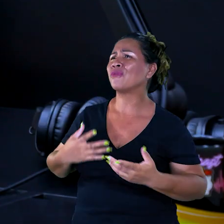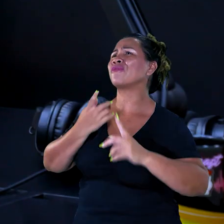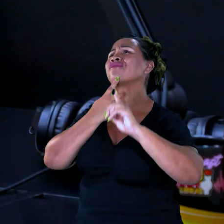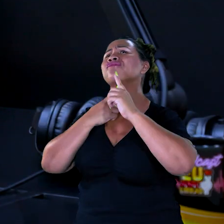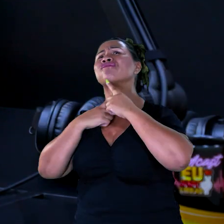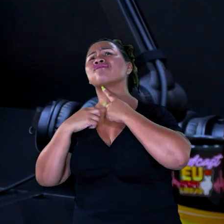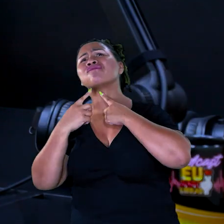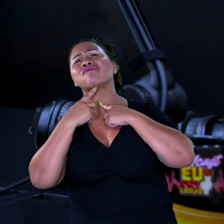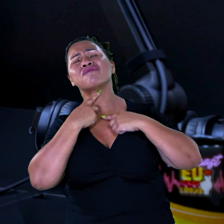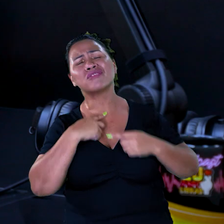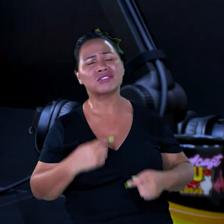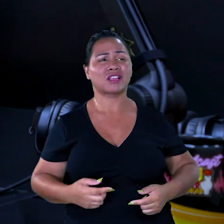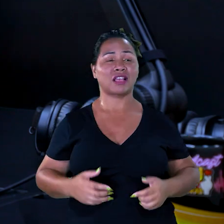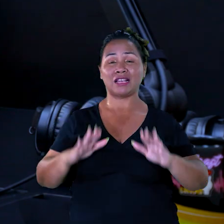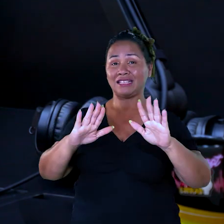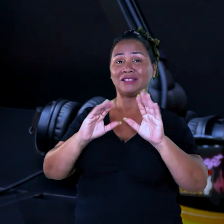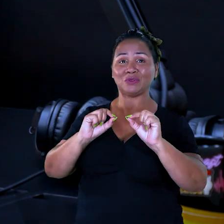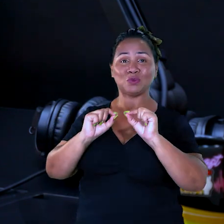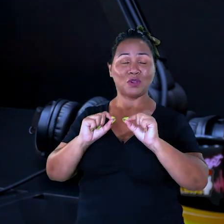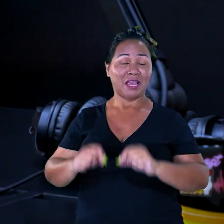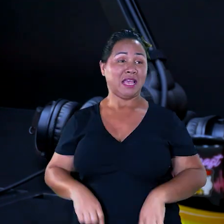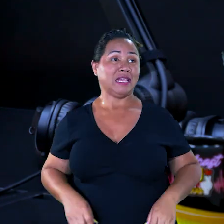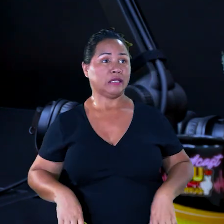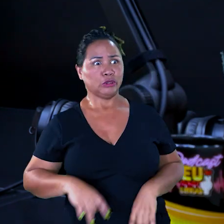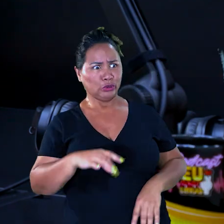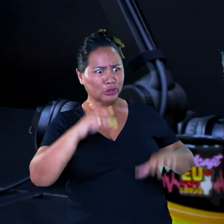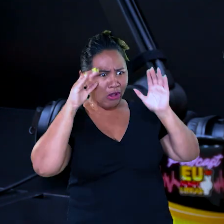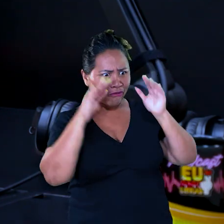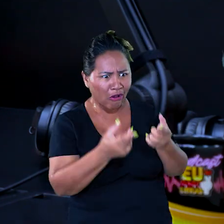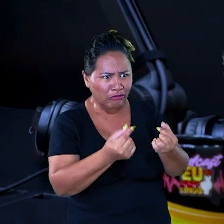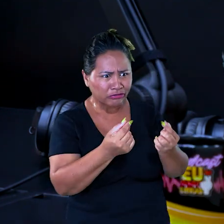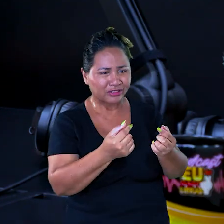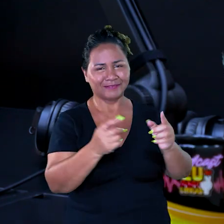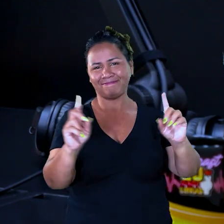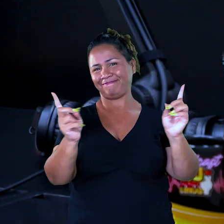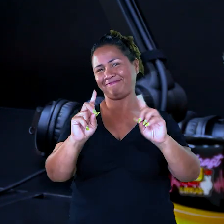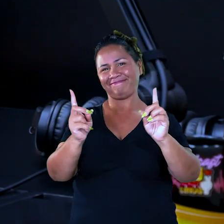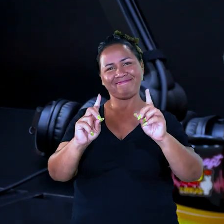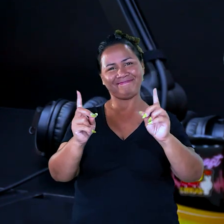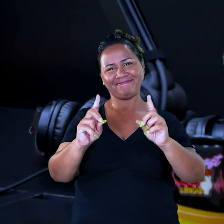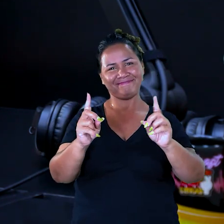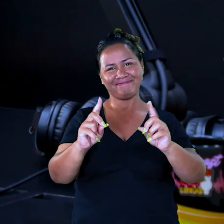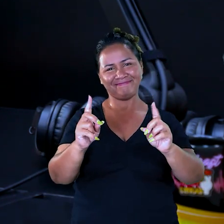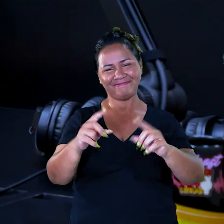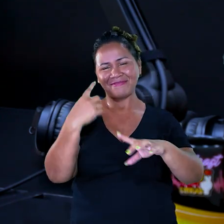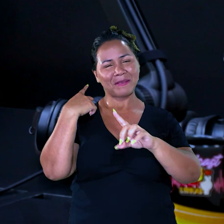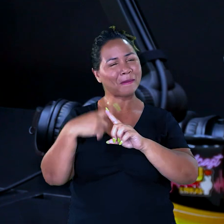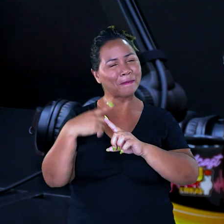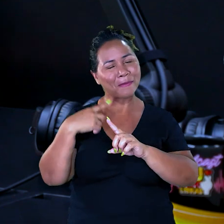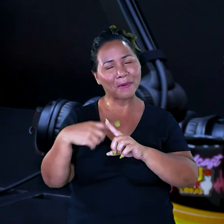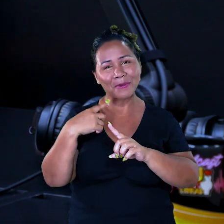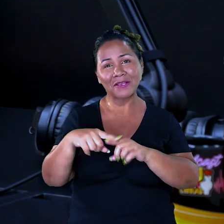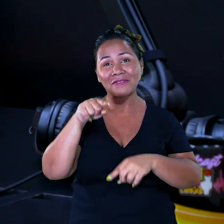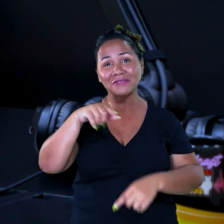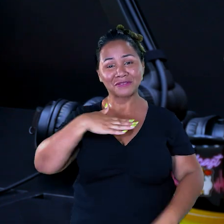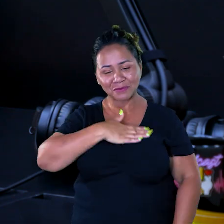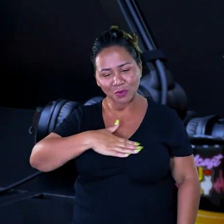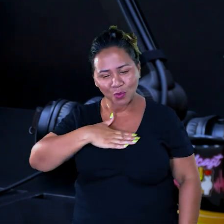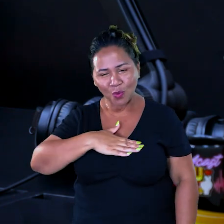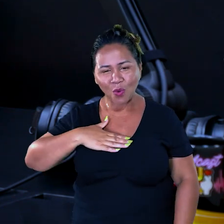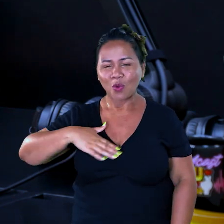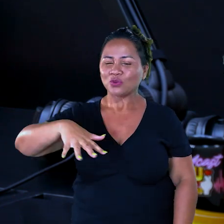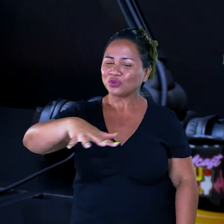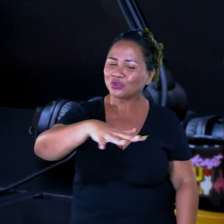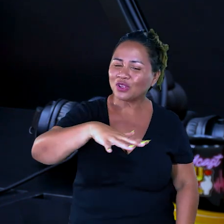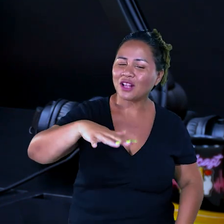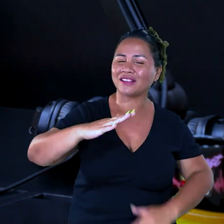pra... Não só porque eu vou estar aqui pelo dinheiro, não. Porque às vezes você tem um aluno ou dois. Não, mas porque você gosta de você estar ali,